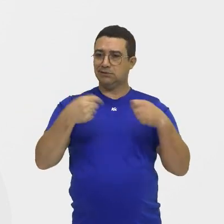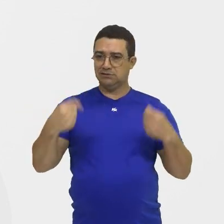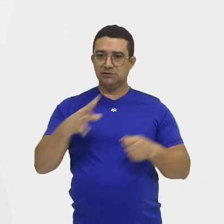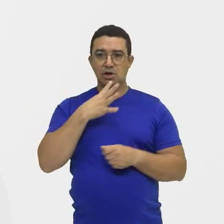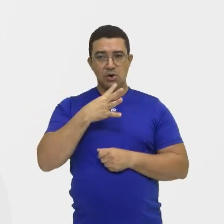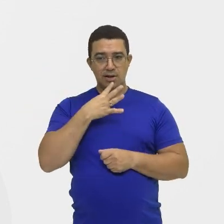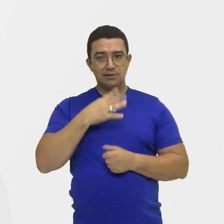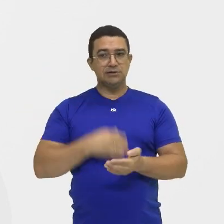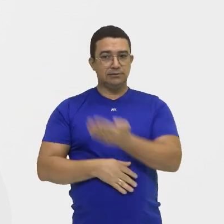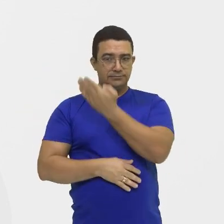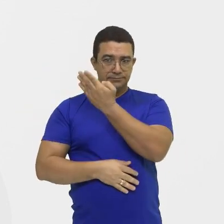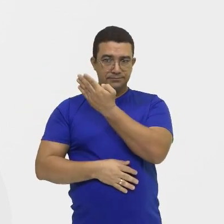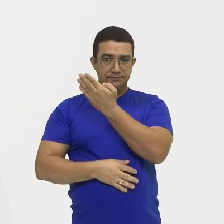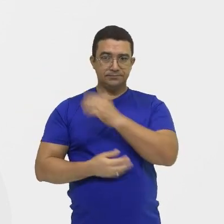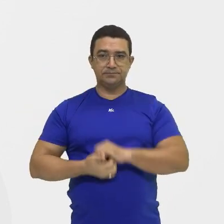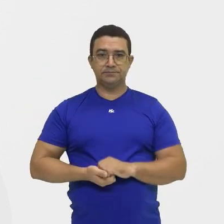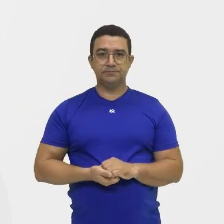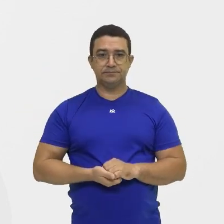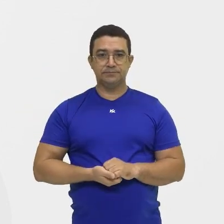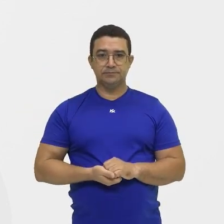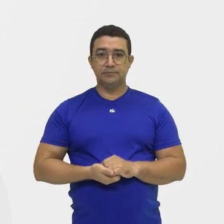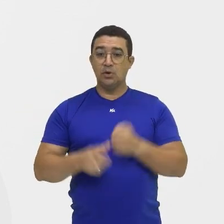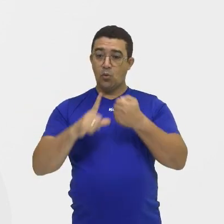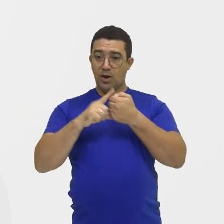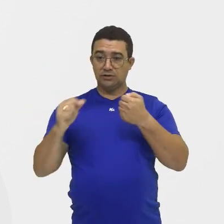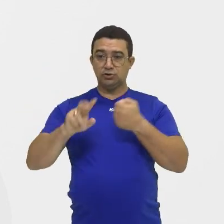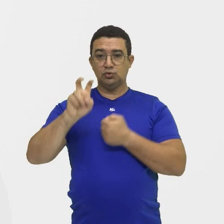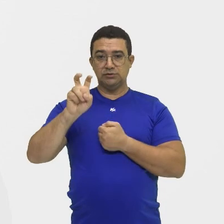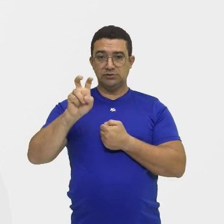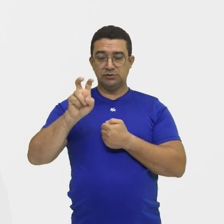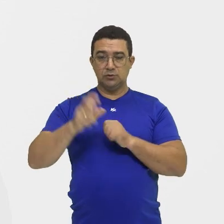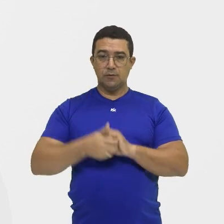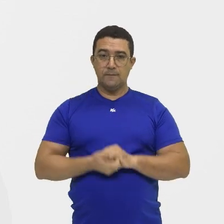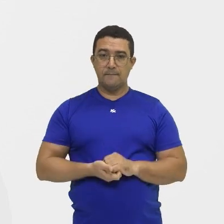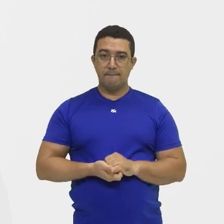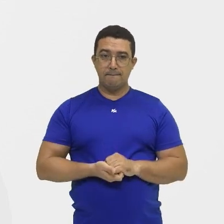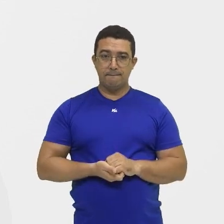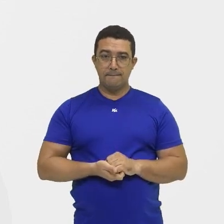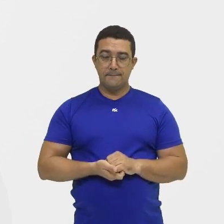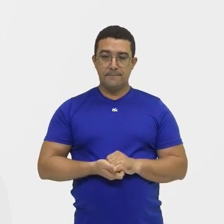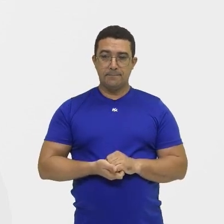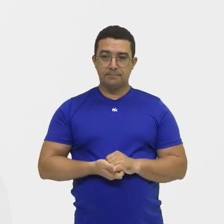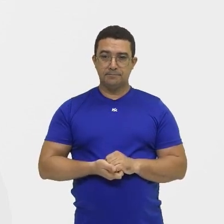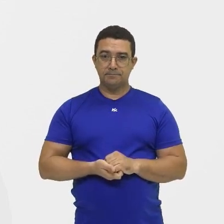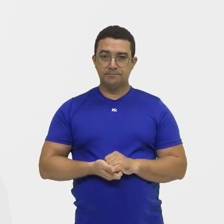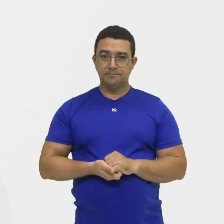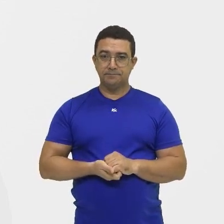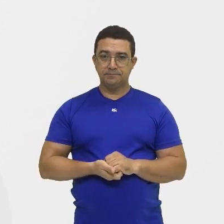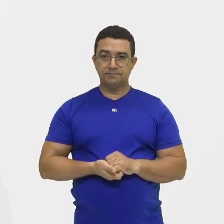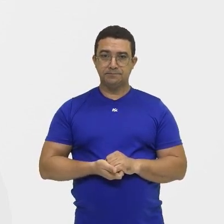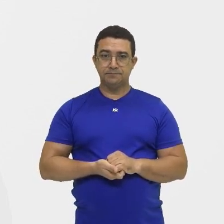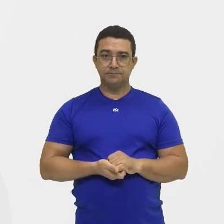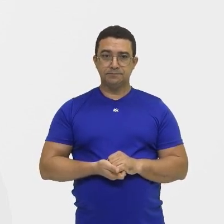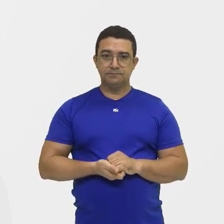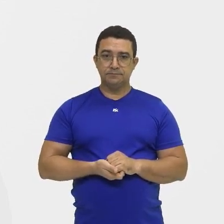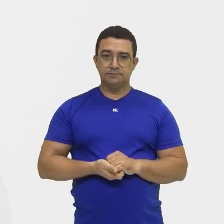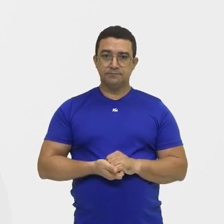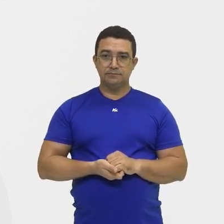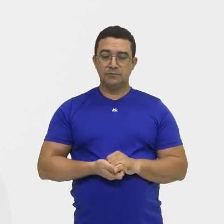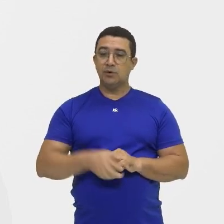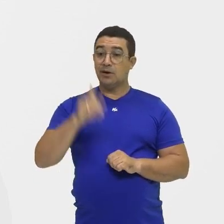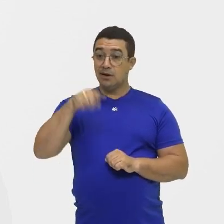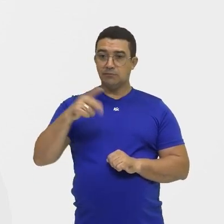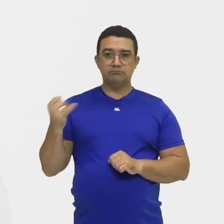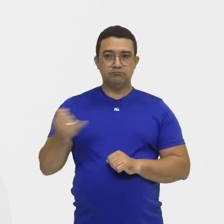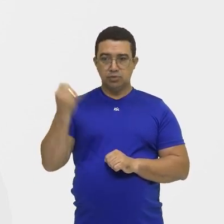Eu destaquei aí para vocês, gente, o artigo 5º. Depois eu vou ler mais alguns artigos para você, que é importante nós,